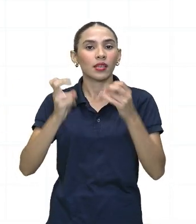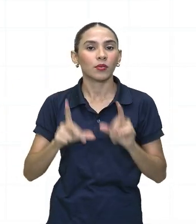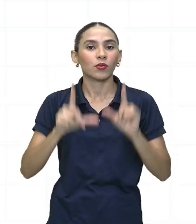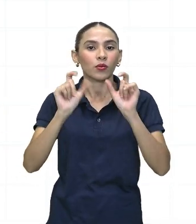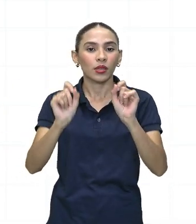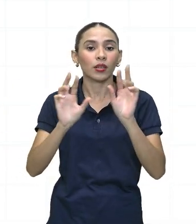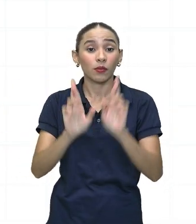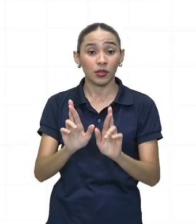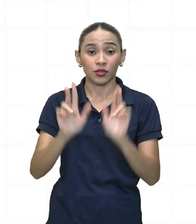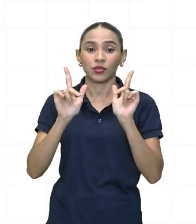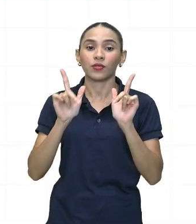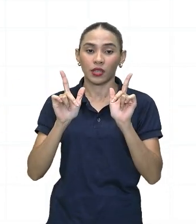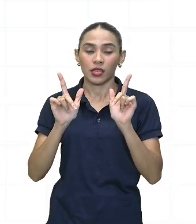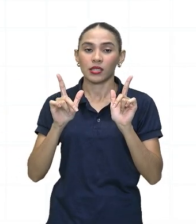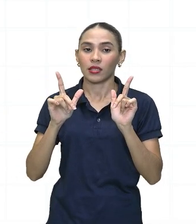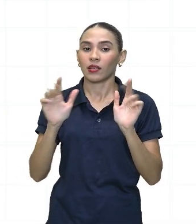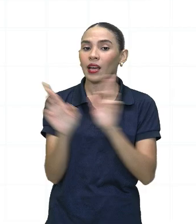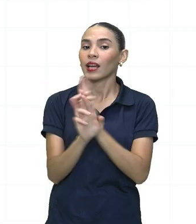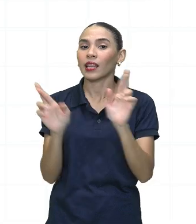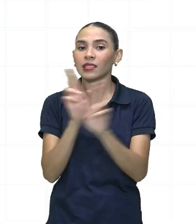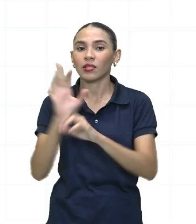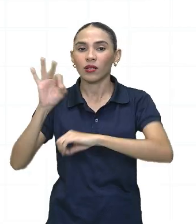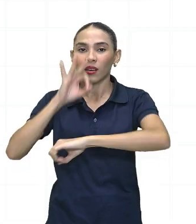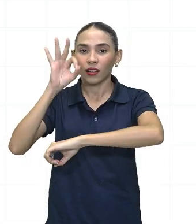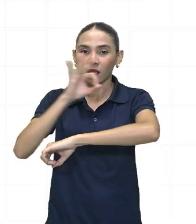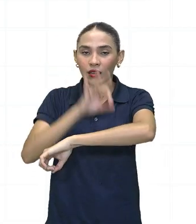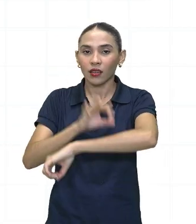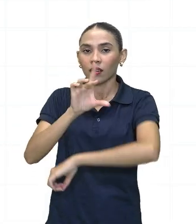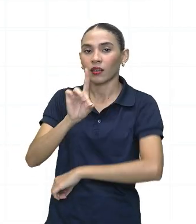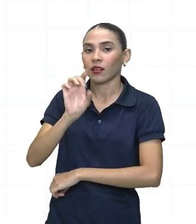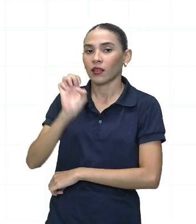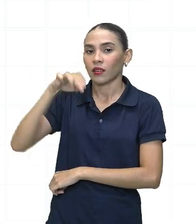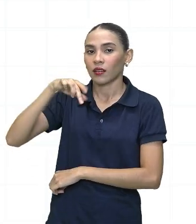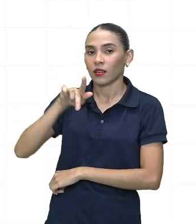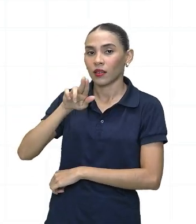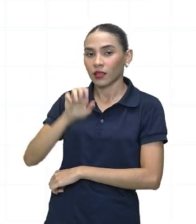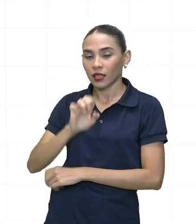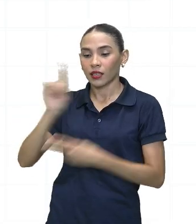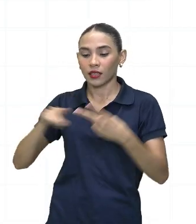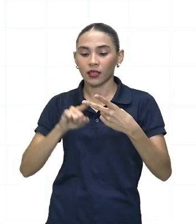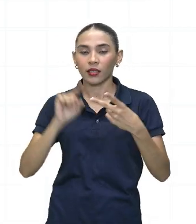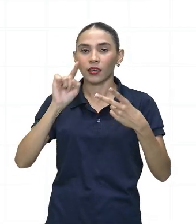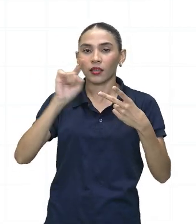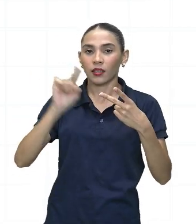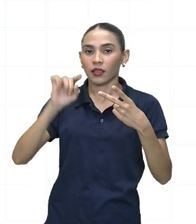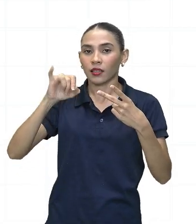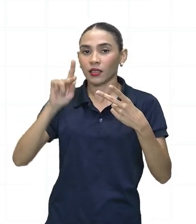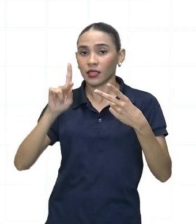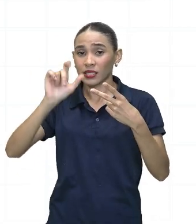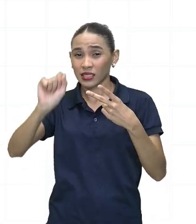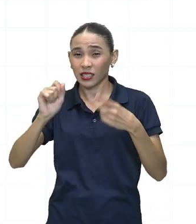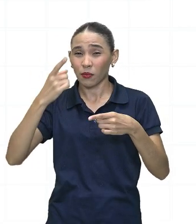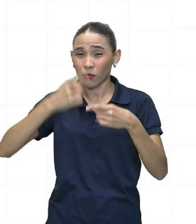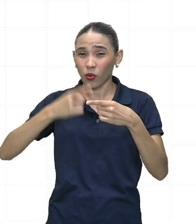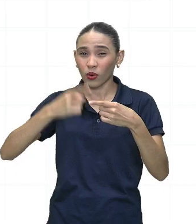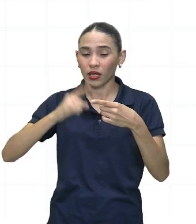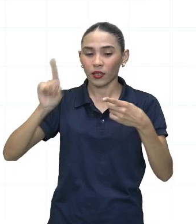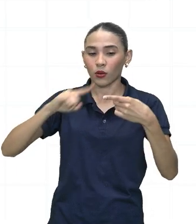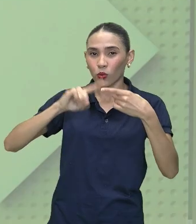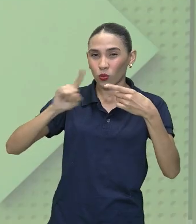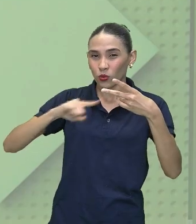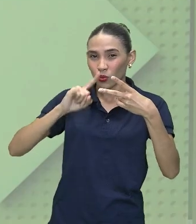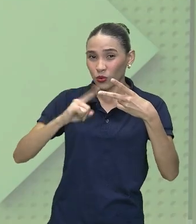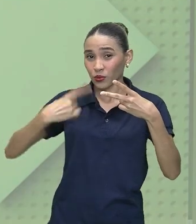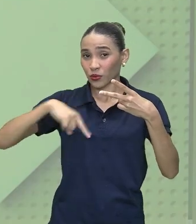diferença em relação à dengue, à zika, porque tanto a dengue quanto a zika